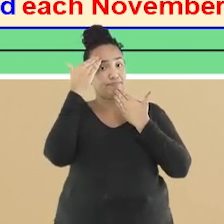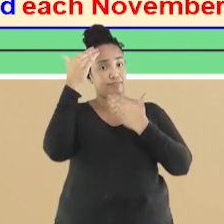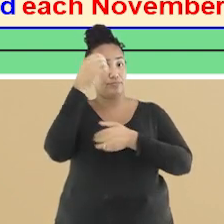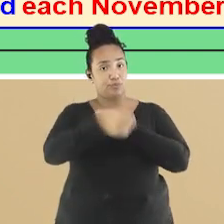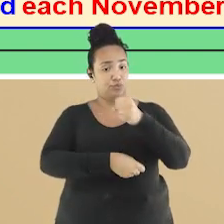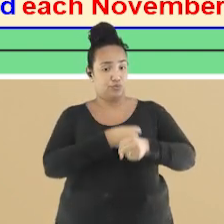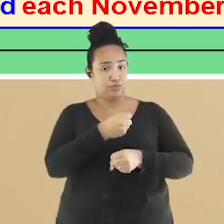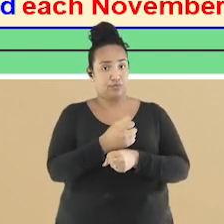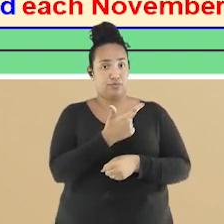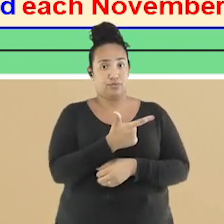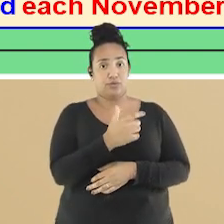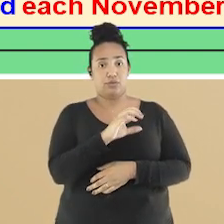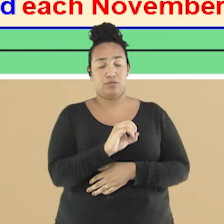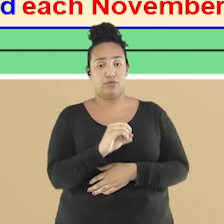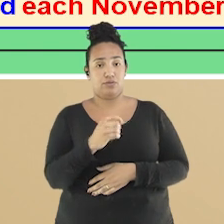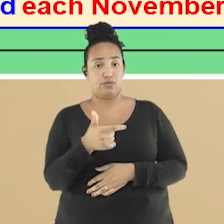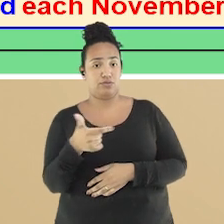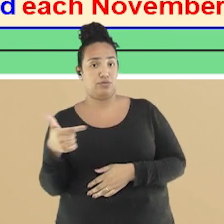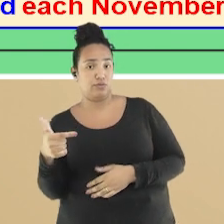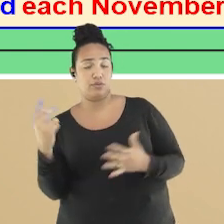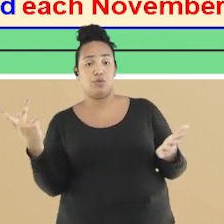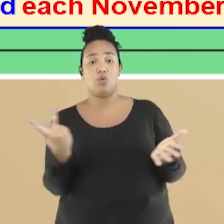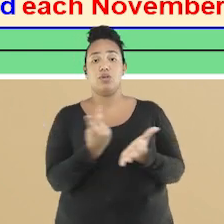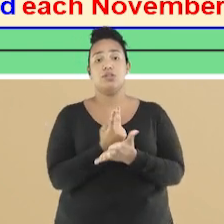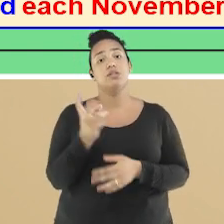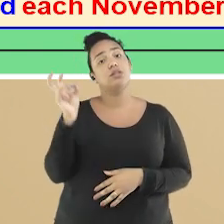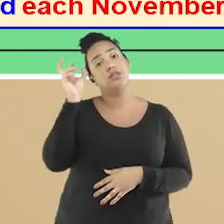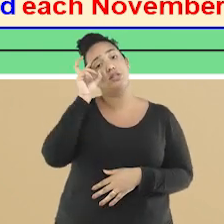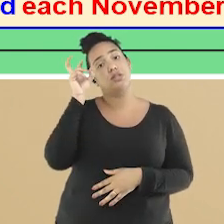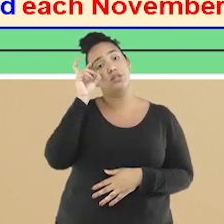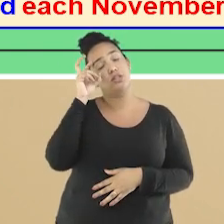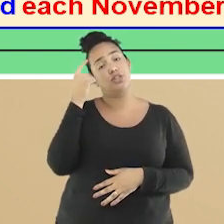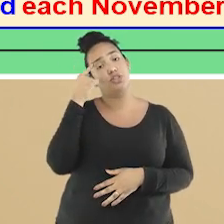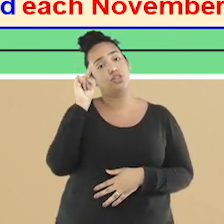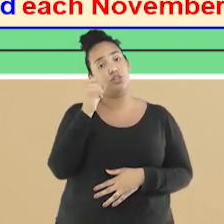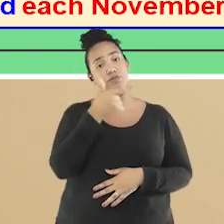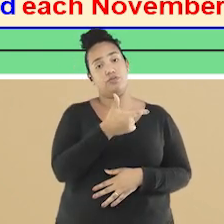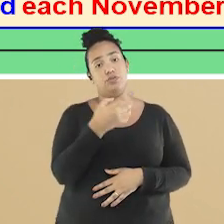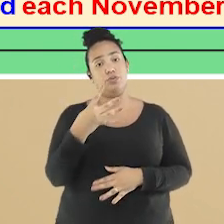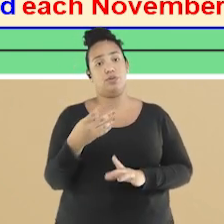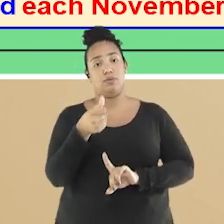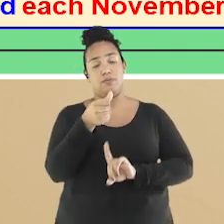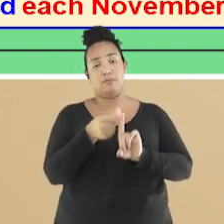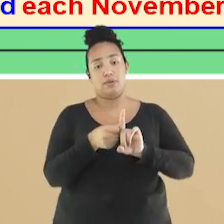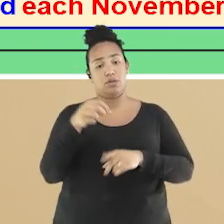de Graças de 2022 ocorre na quinta-feira, 24 de novembro.